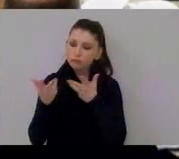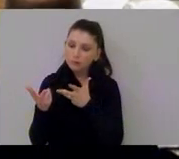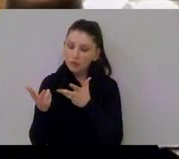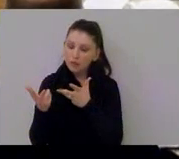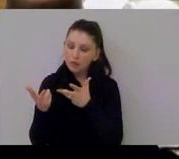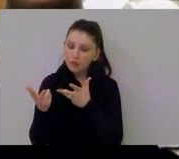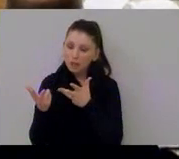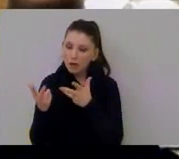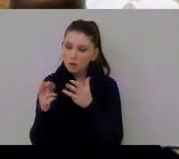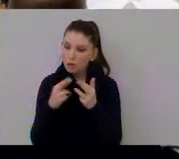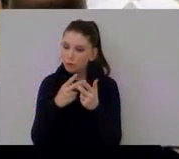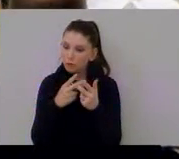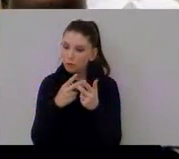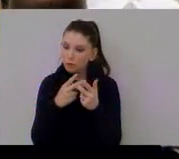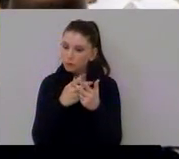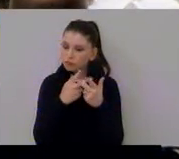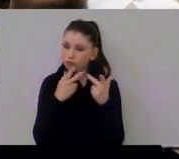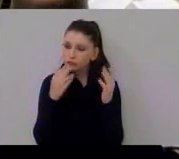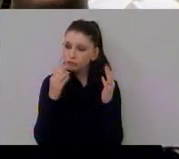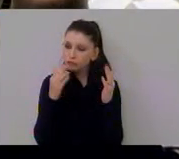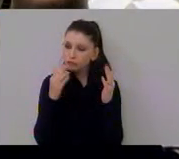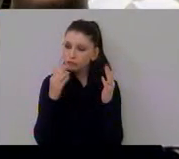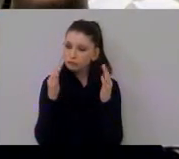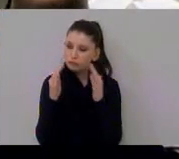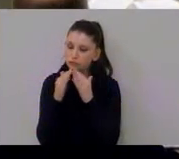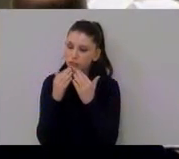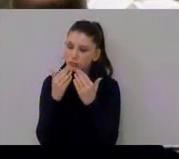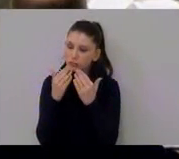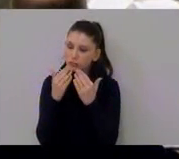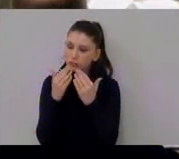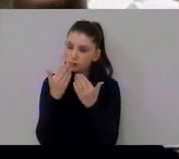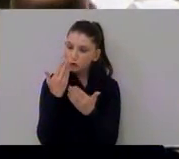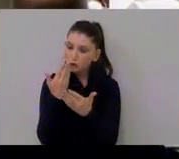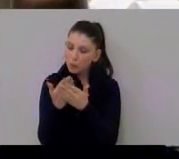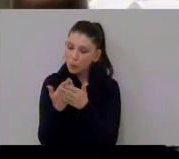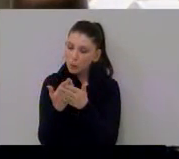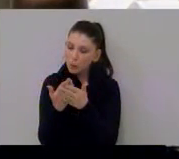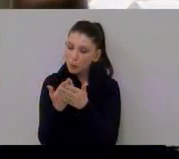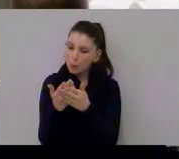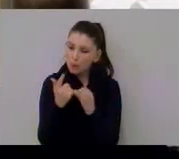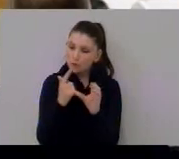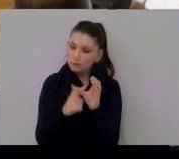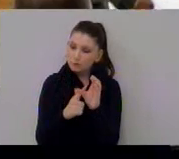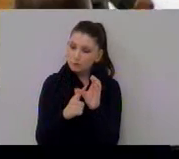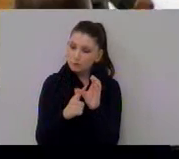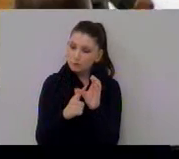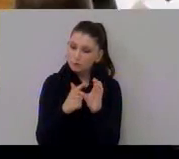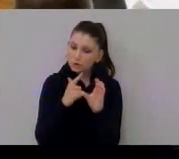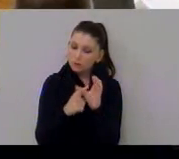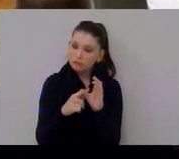várias escolas municipais e também da FASC.